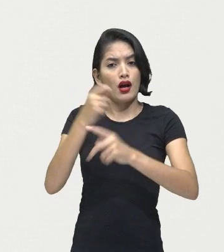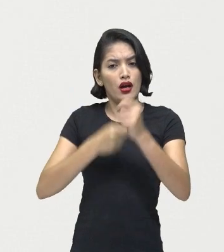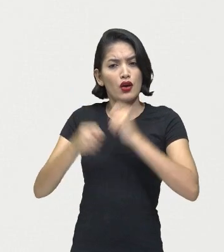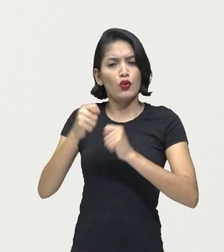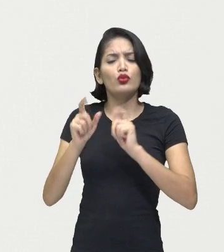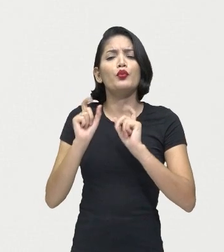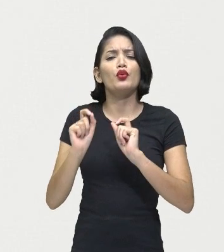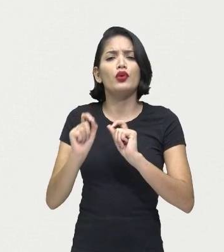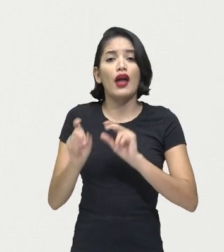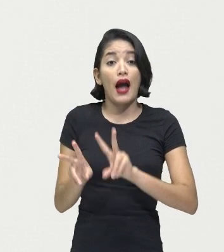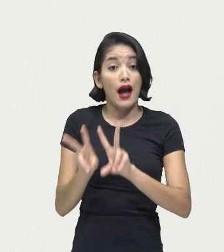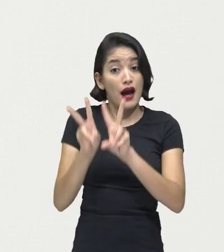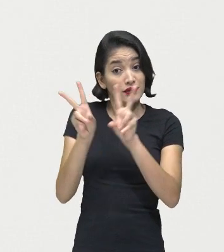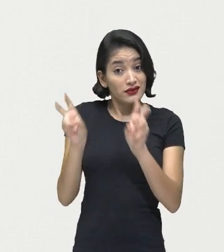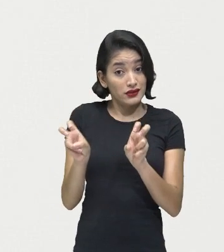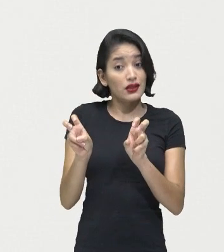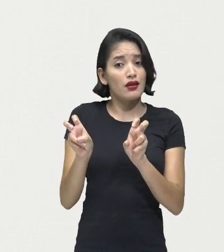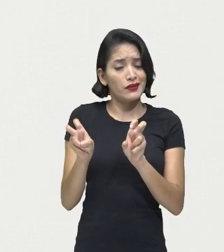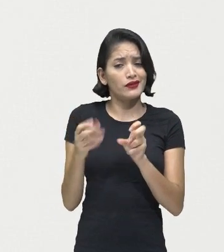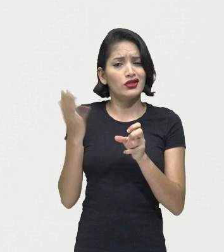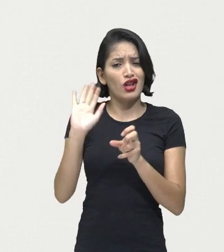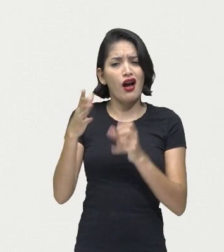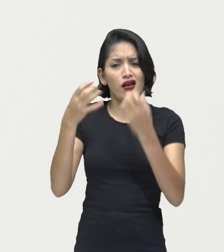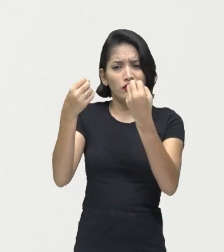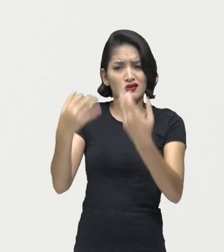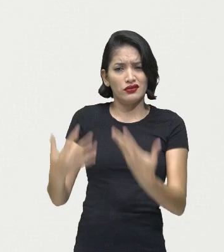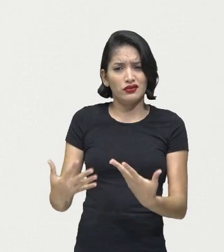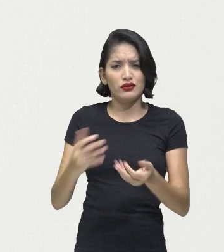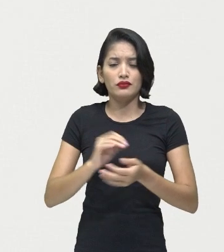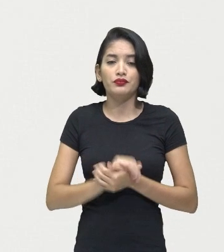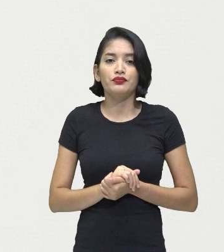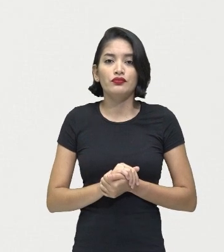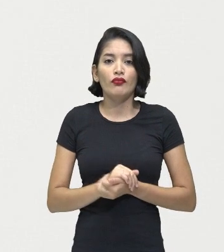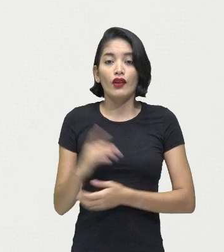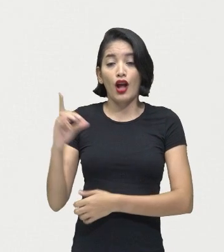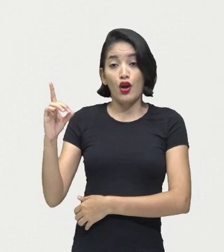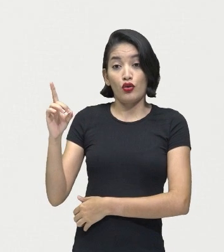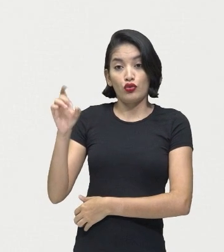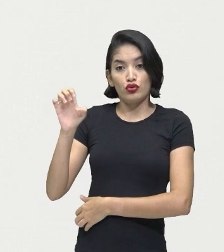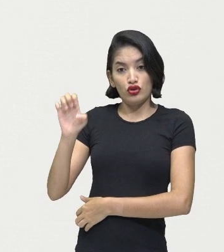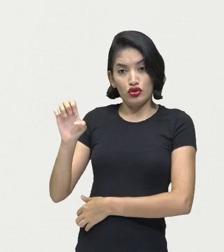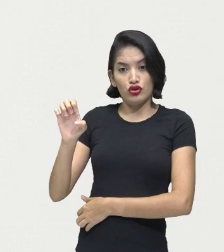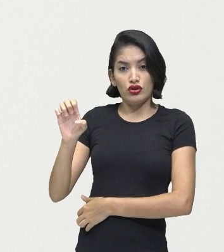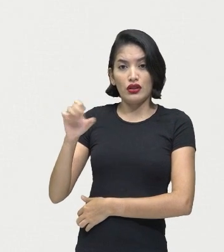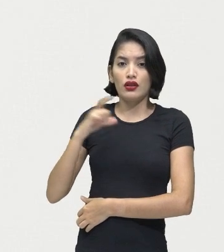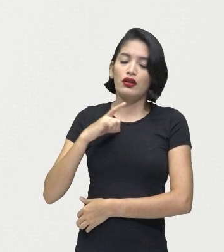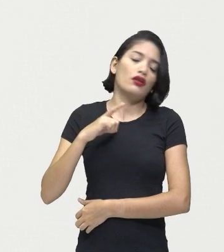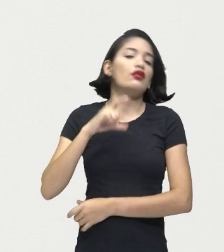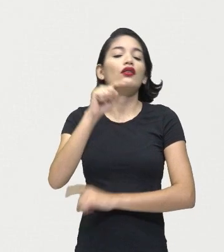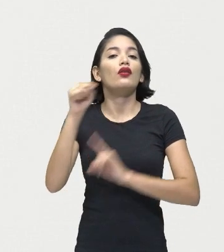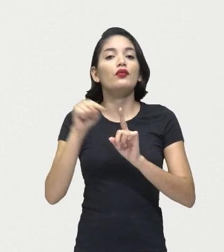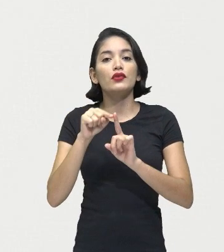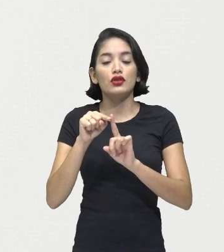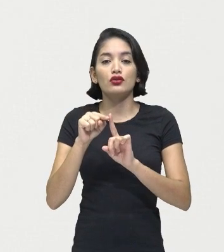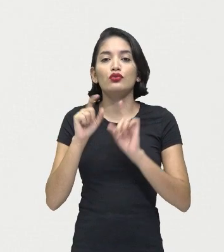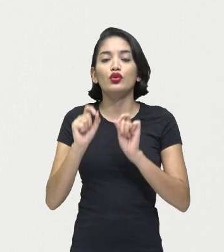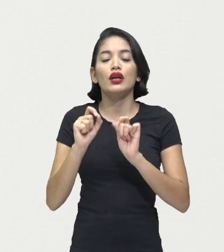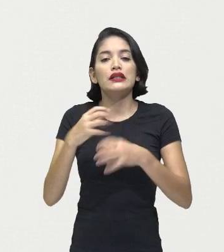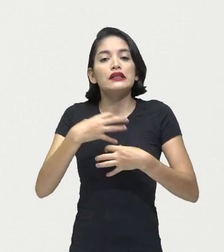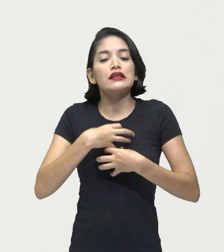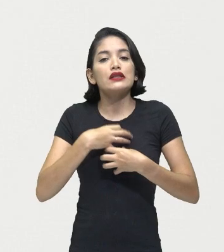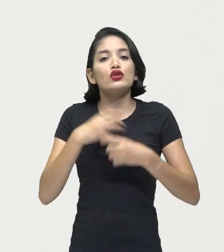o assunto, né, que está sendo tratado. Então, o de, ele vai ter essa função, esse sentido,